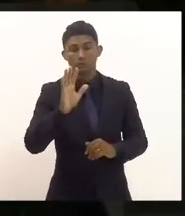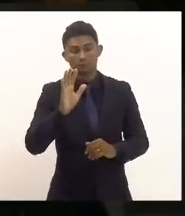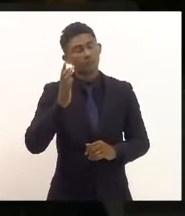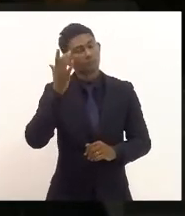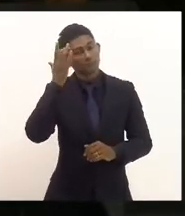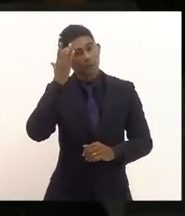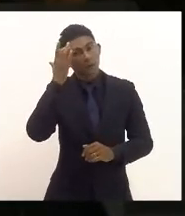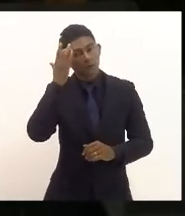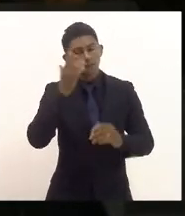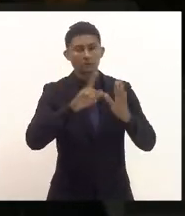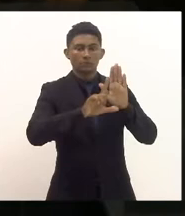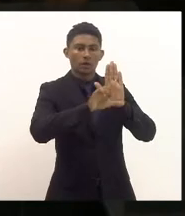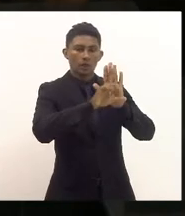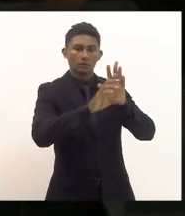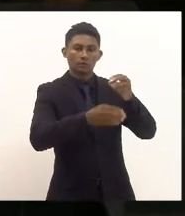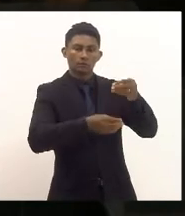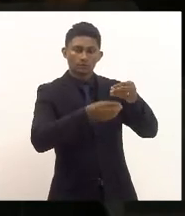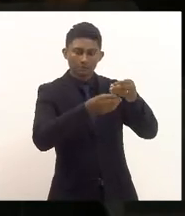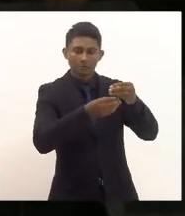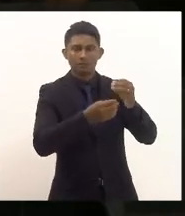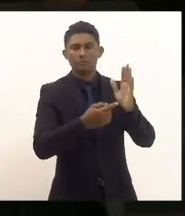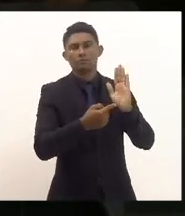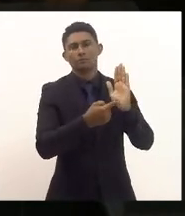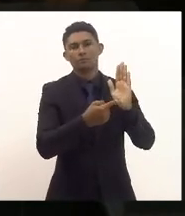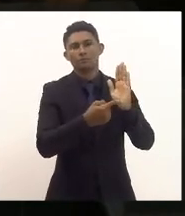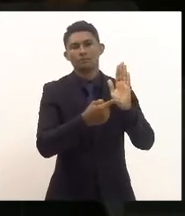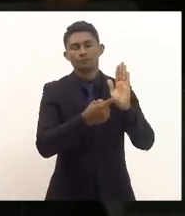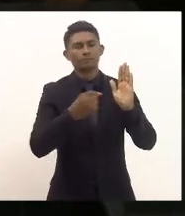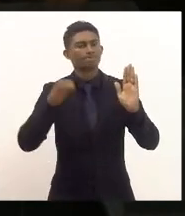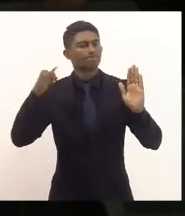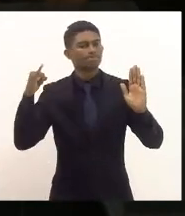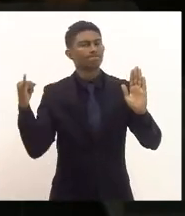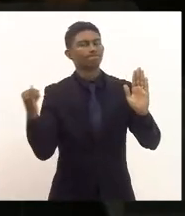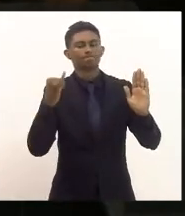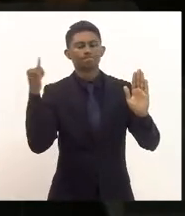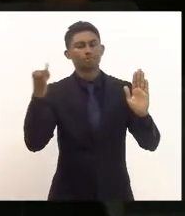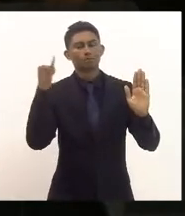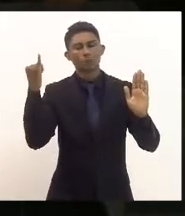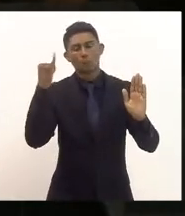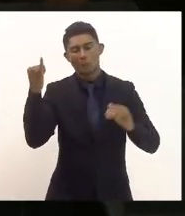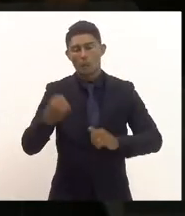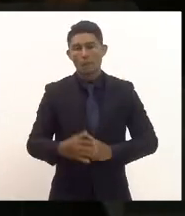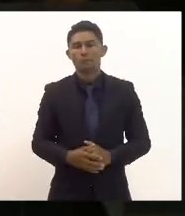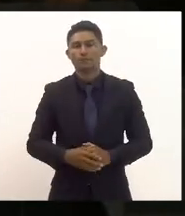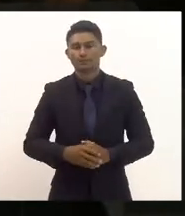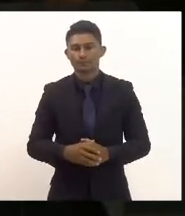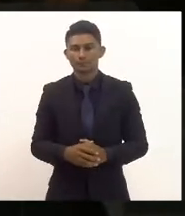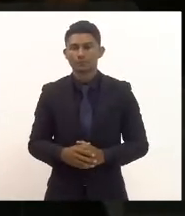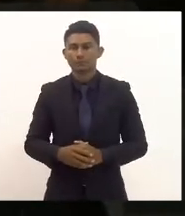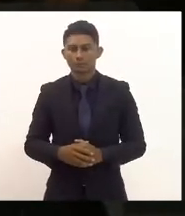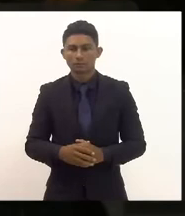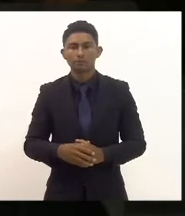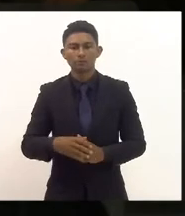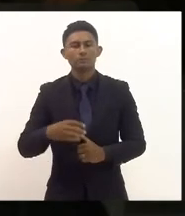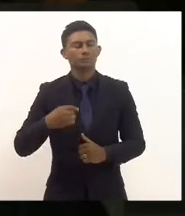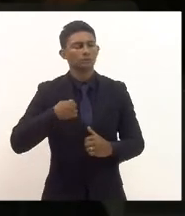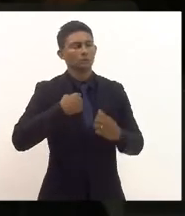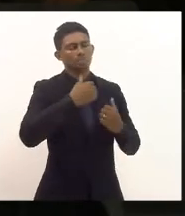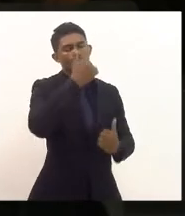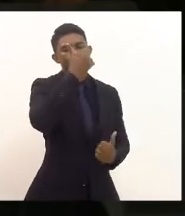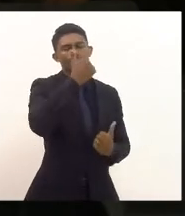a lei complementar extremamente importante contará com nosso